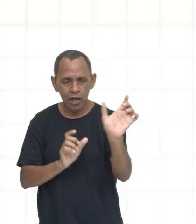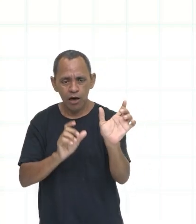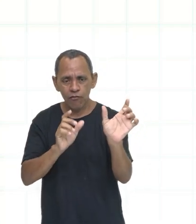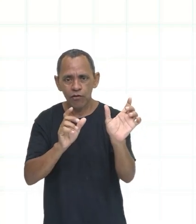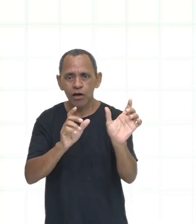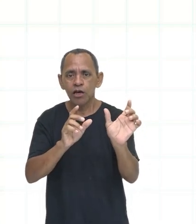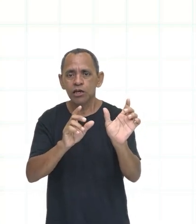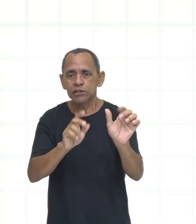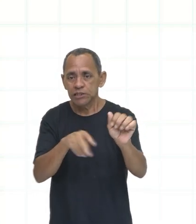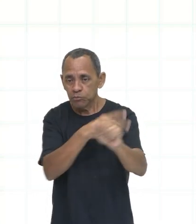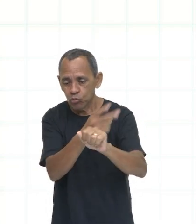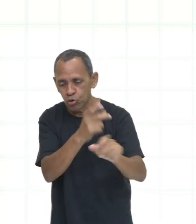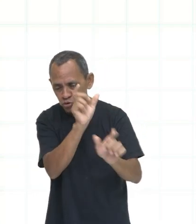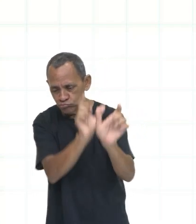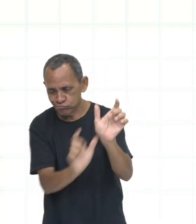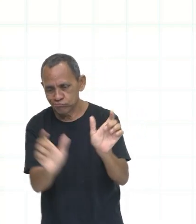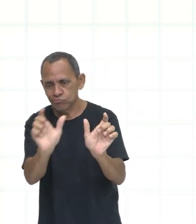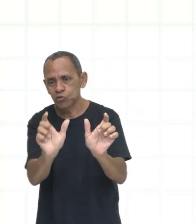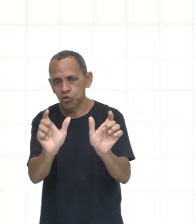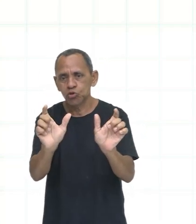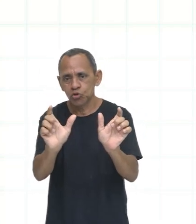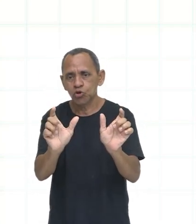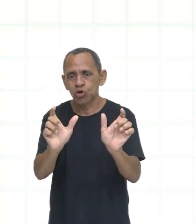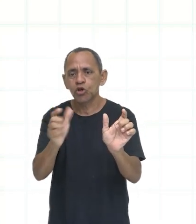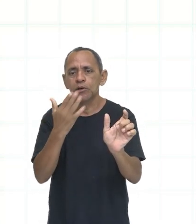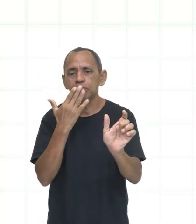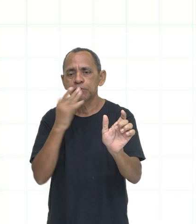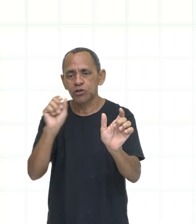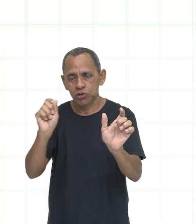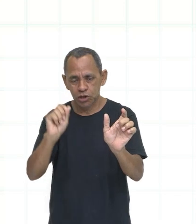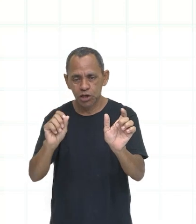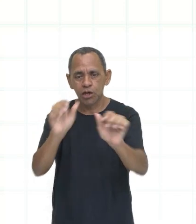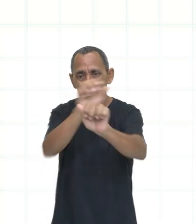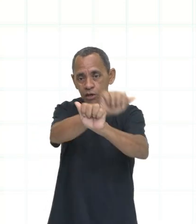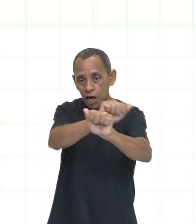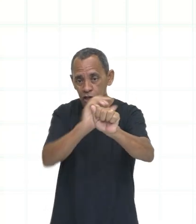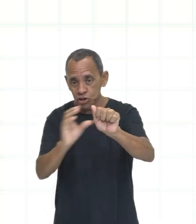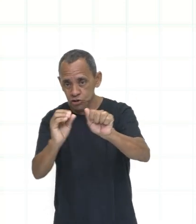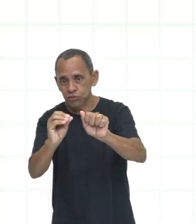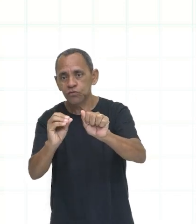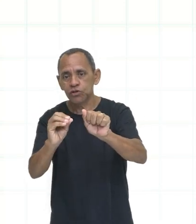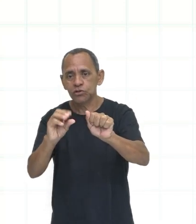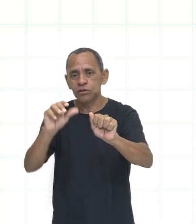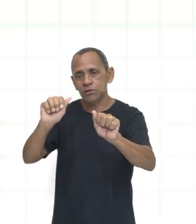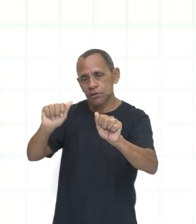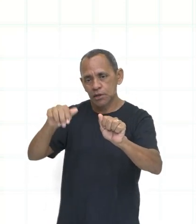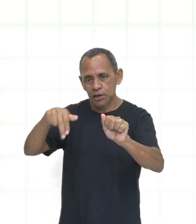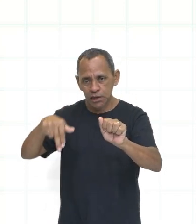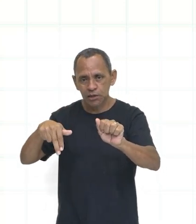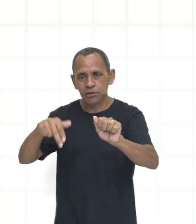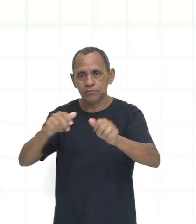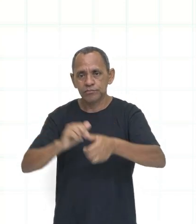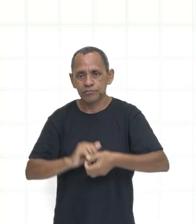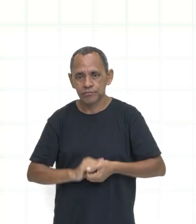subsequente, iniciando com som de consoante, exige, então, o artigo indefinido a. Aqui, idem, eu tenho, então, né, um